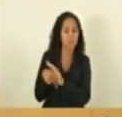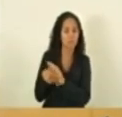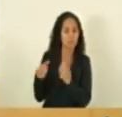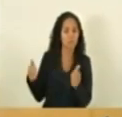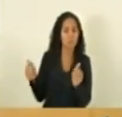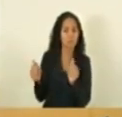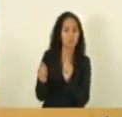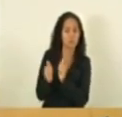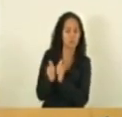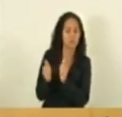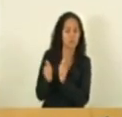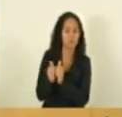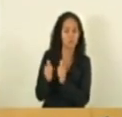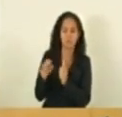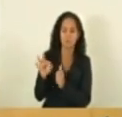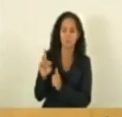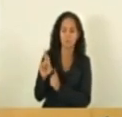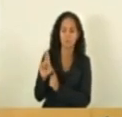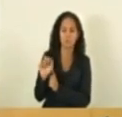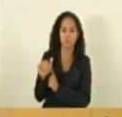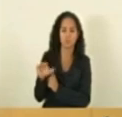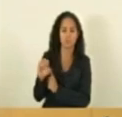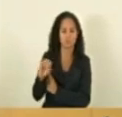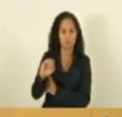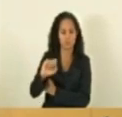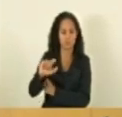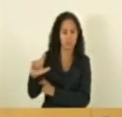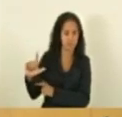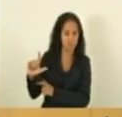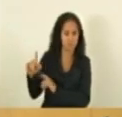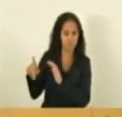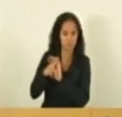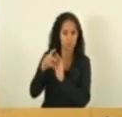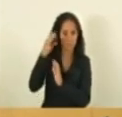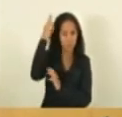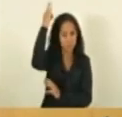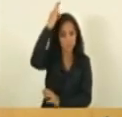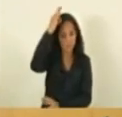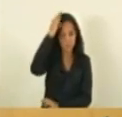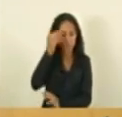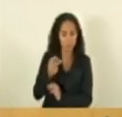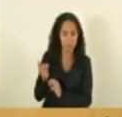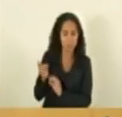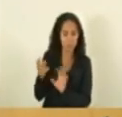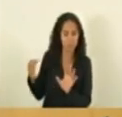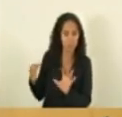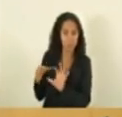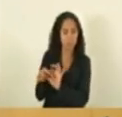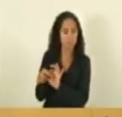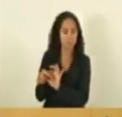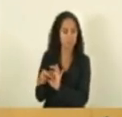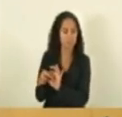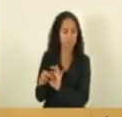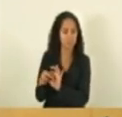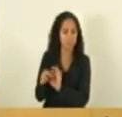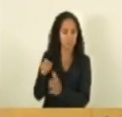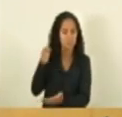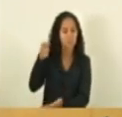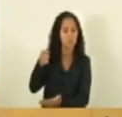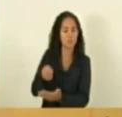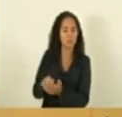Companhia Estadual de Transporte Coletivo de Passageiros do Estado do Espírito Santo, obrigado a conceder